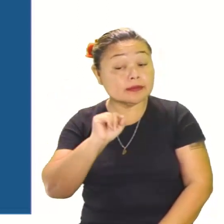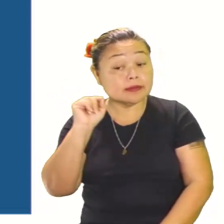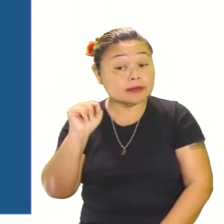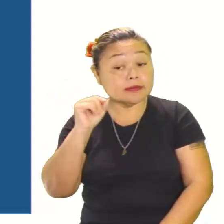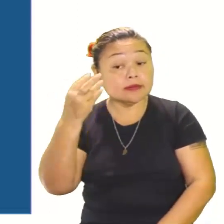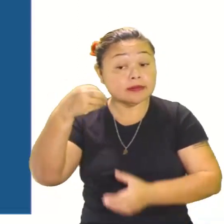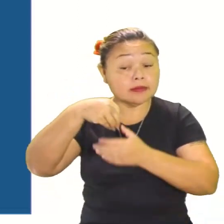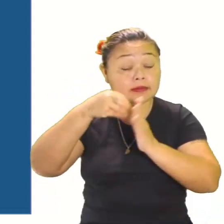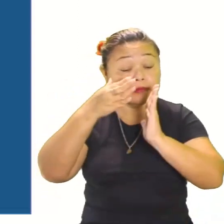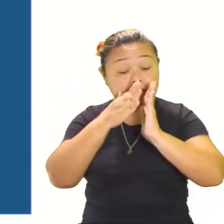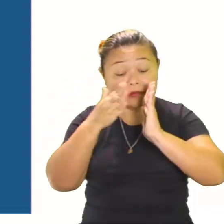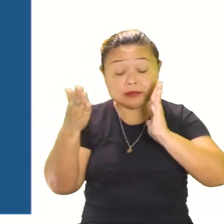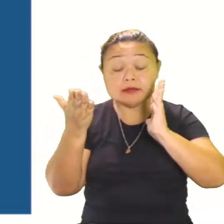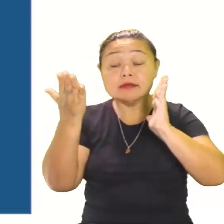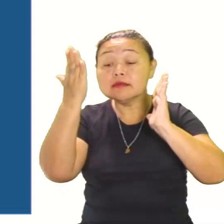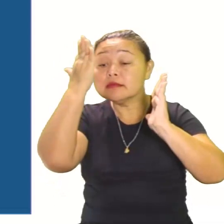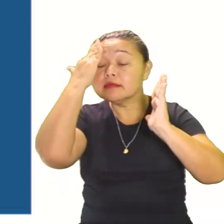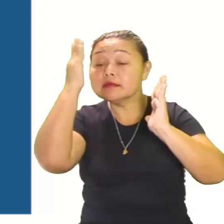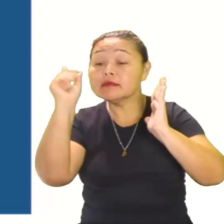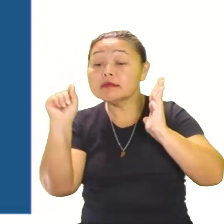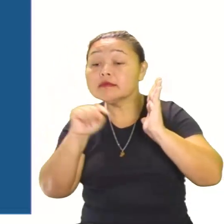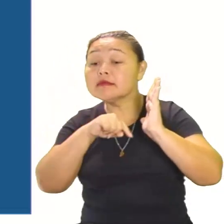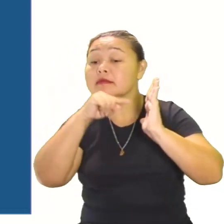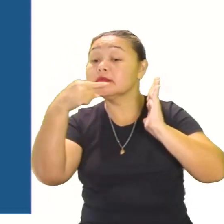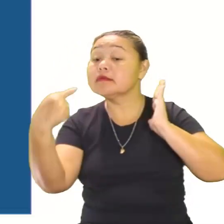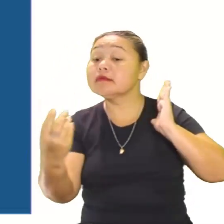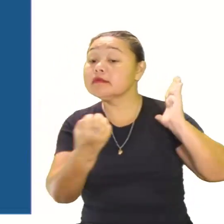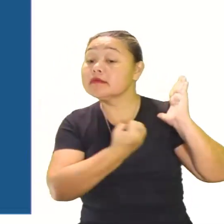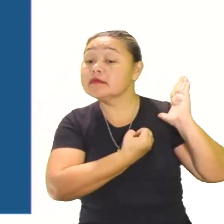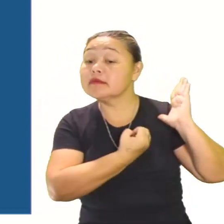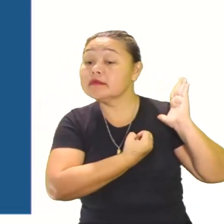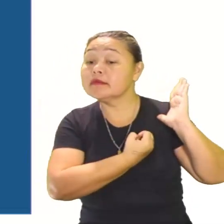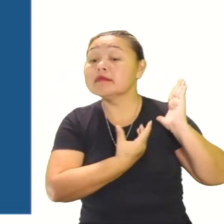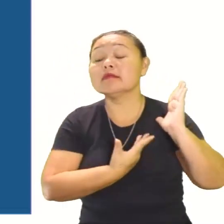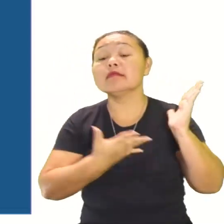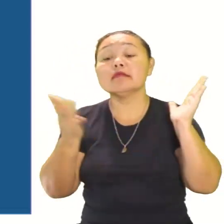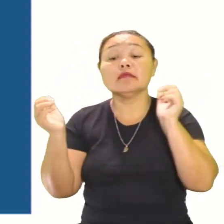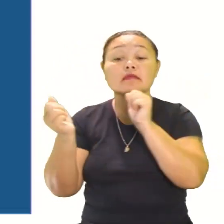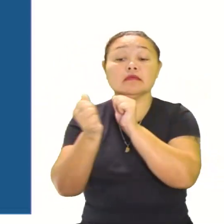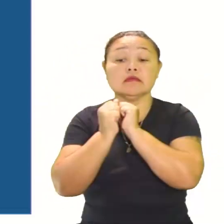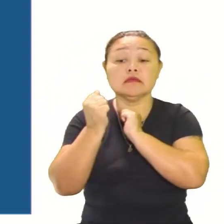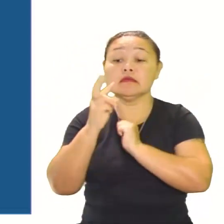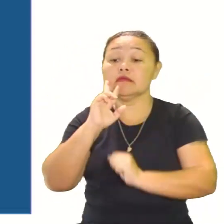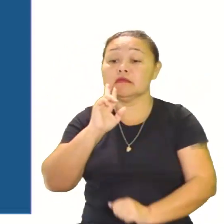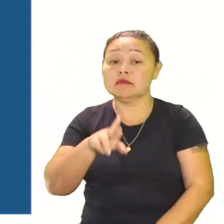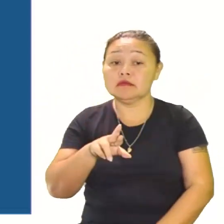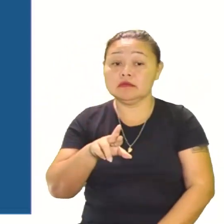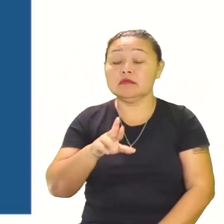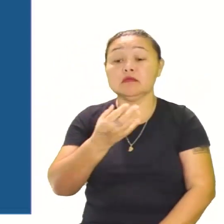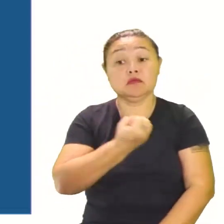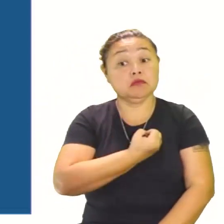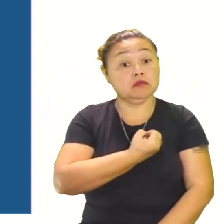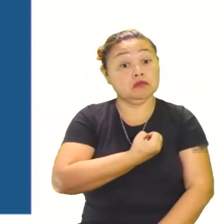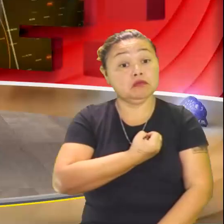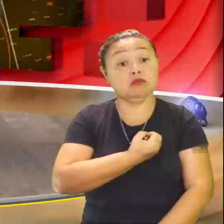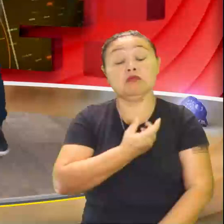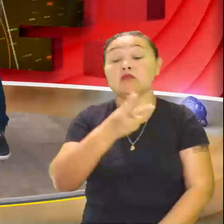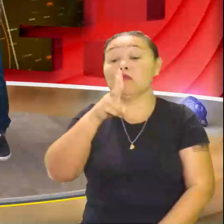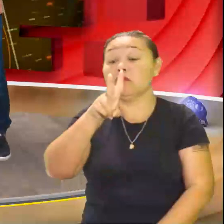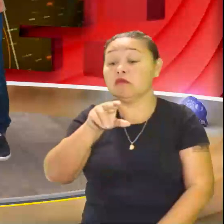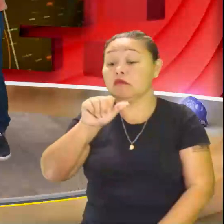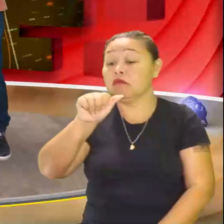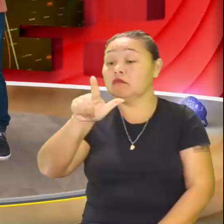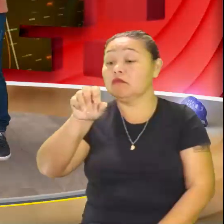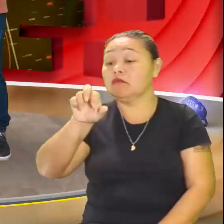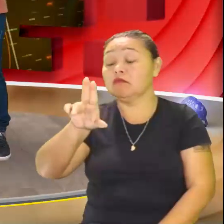tem um valor dentro do módulo, a gente quer saber o seu valor o quê? Vamos junto aqui dar a resposta? Bora ver? É o seu valor numérico? É o seu